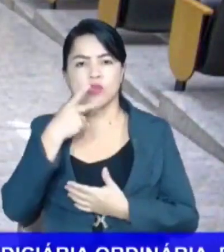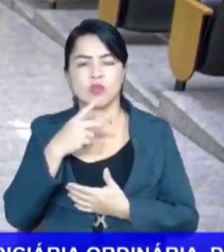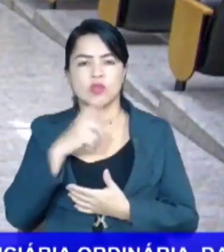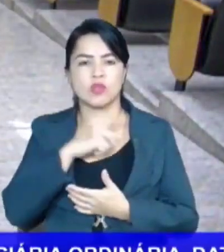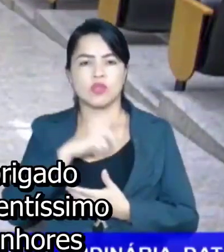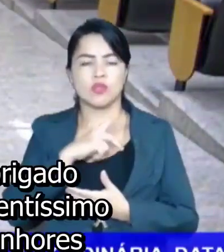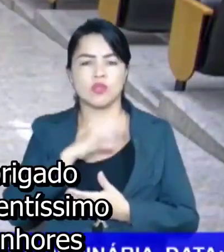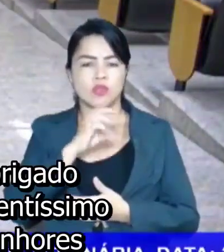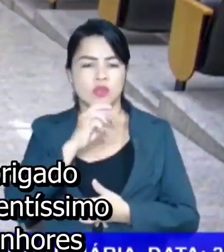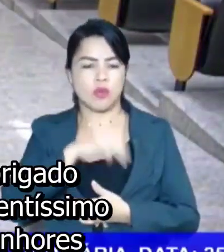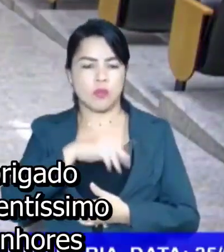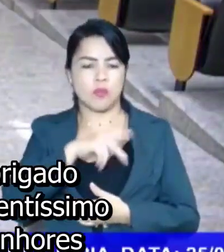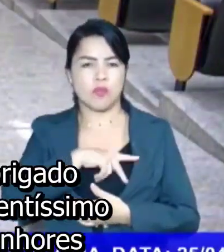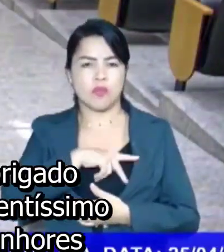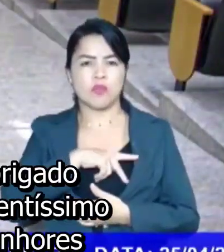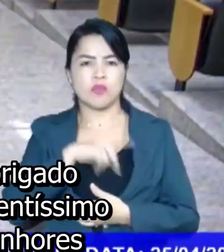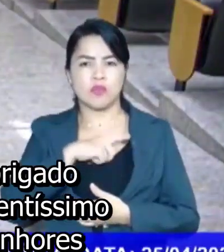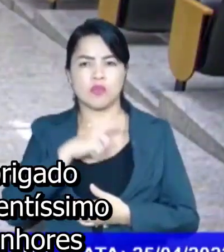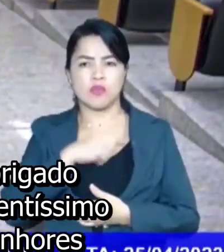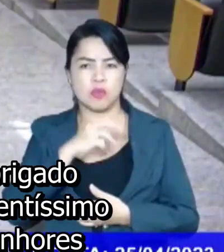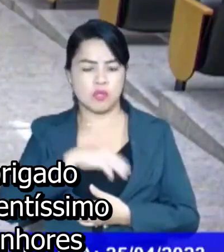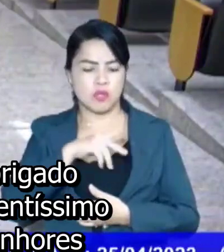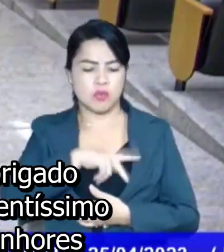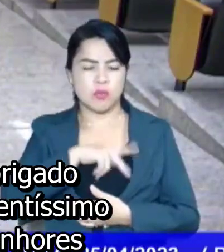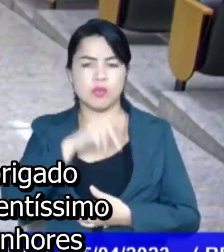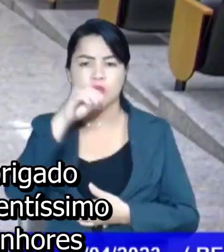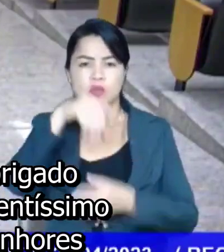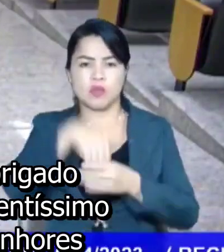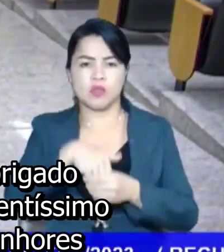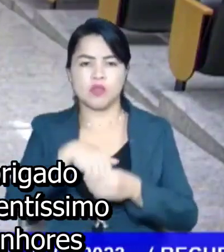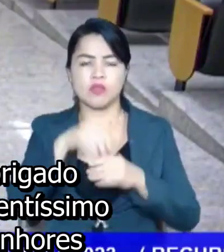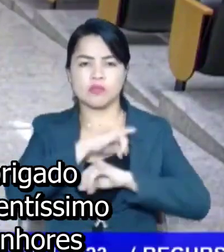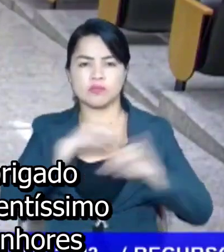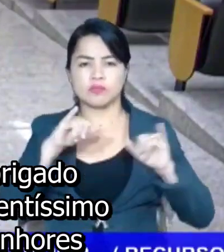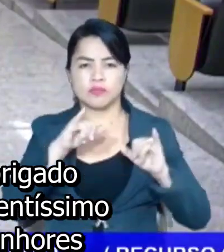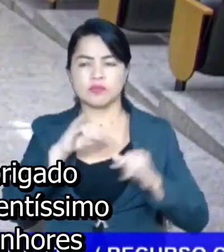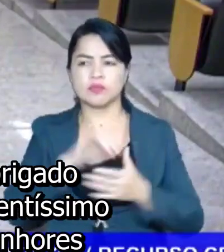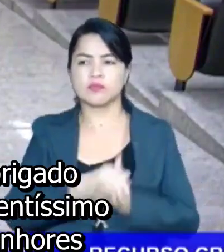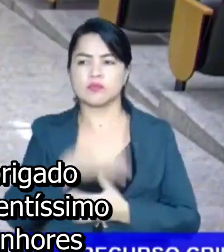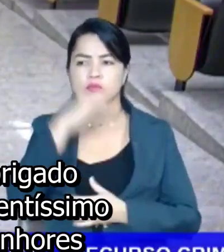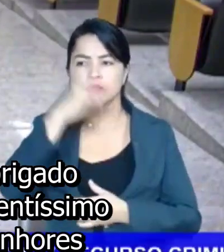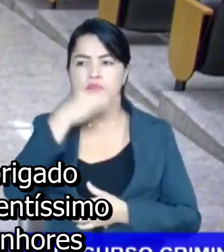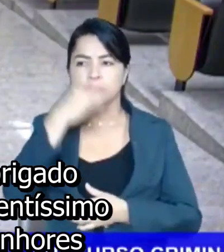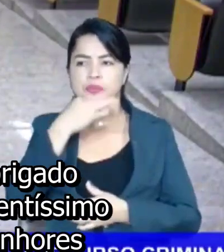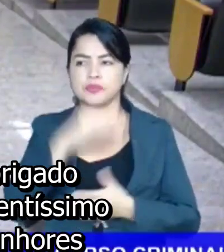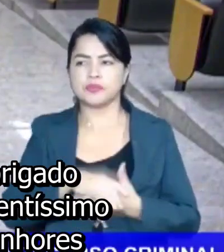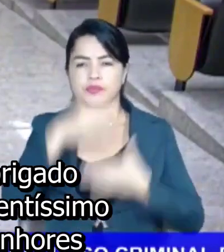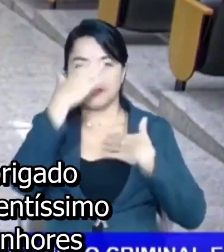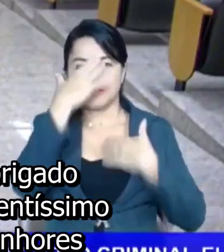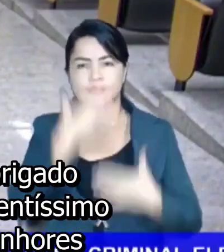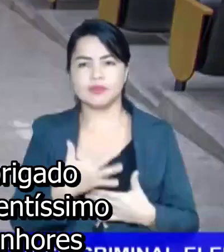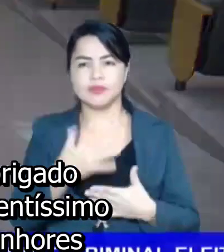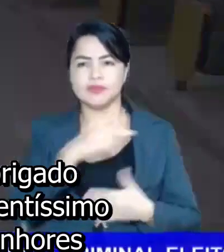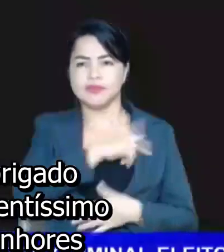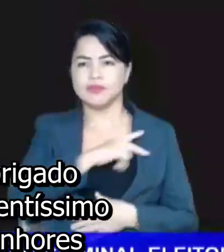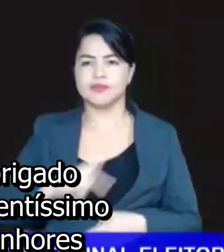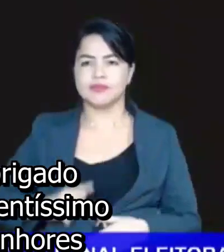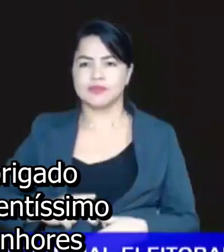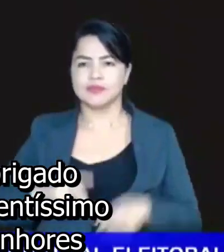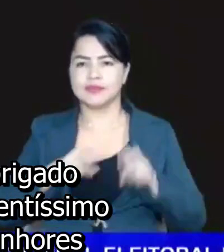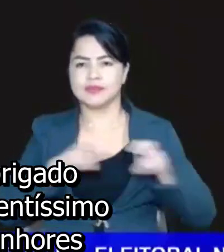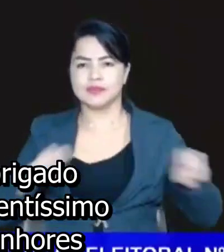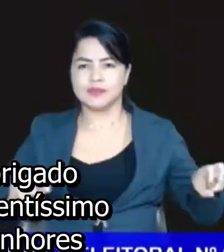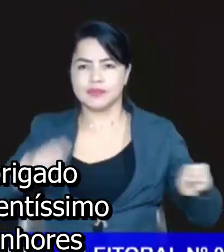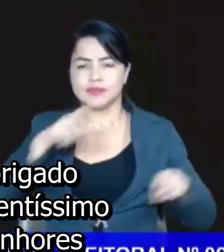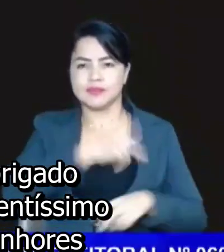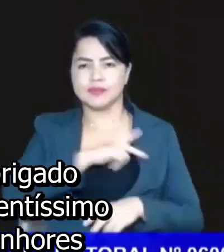de Pablo, camisa social azul e Ministério Público calça Eleitoral, social para a preta, manifestação. se direcionando a uma das fileiras Obrigado, e se presidente, acomodando em um dos excelentíssimo